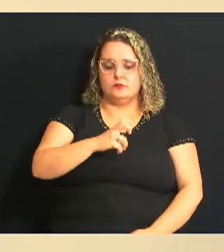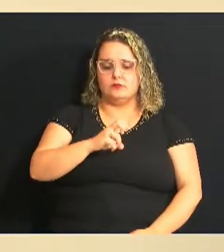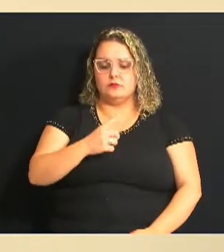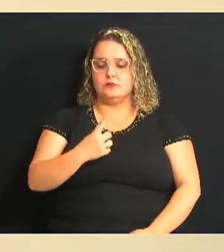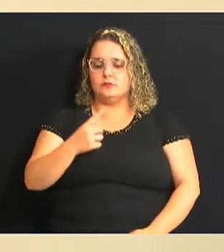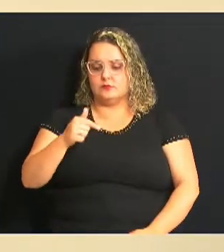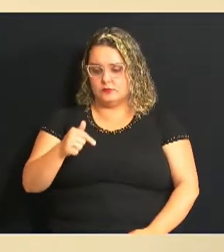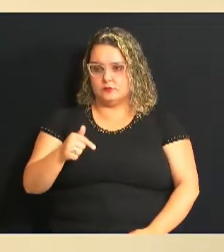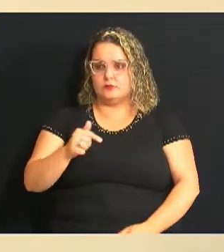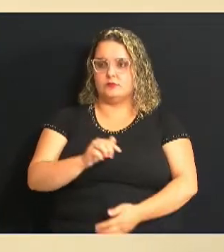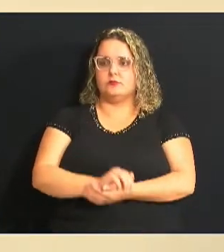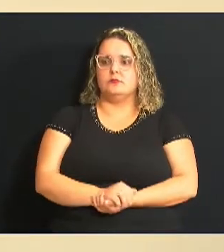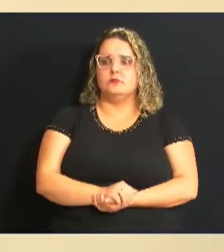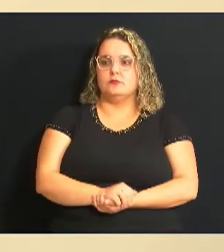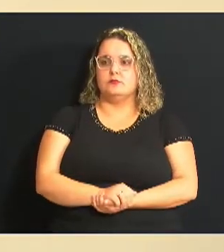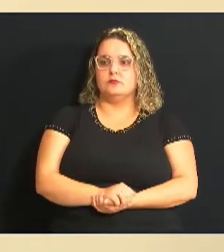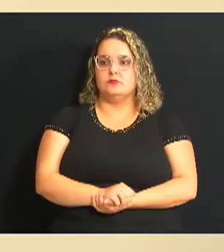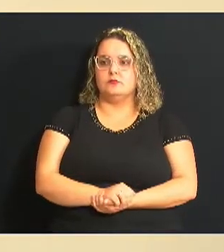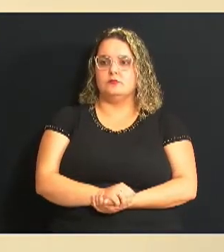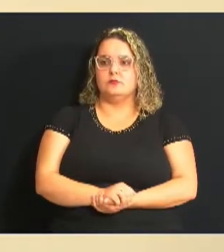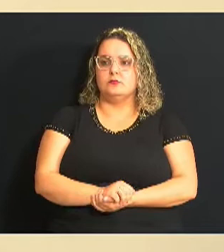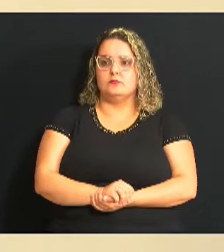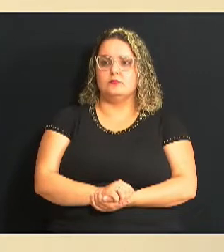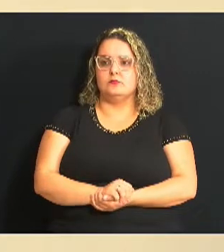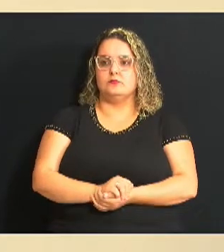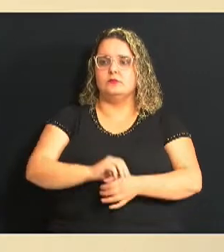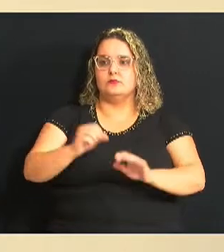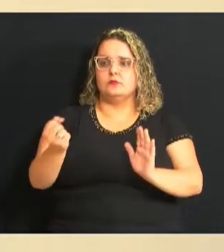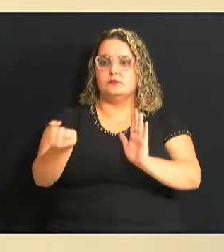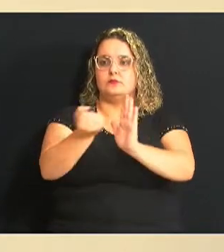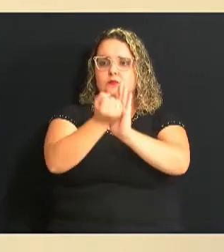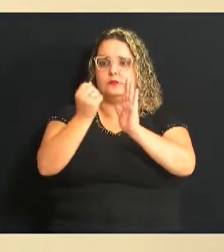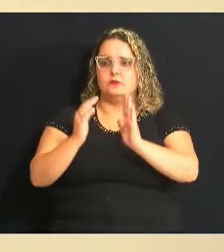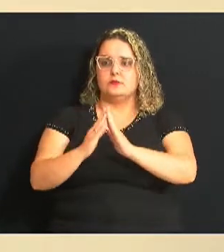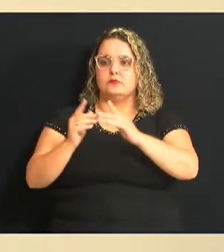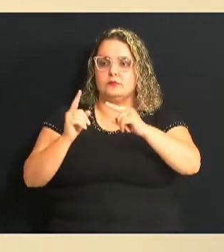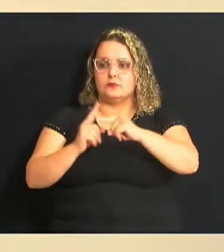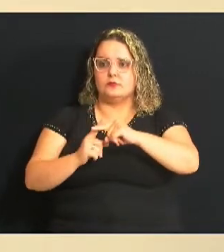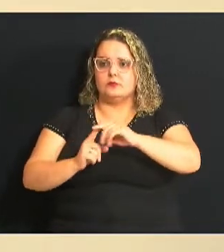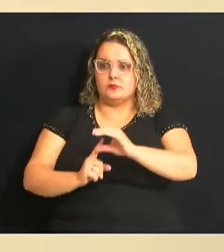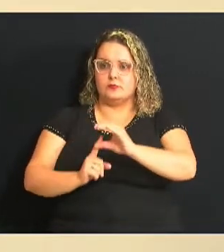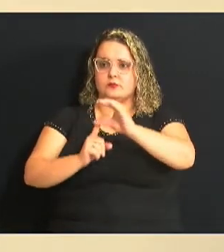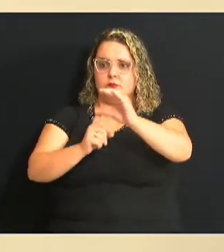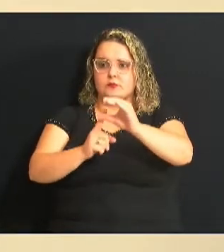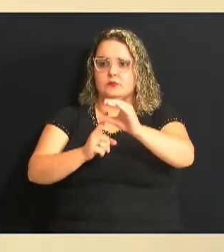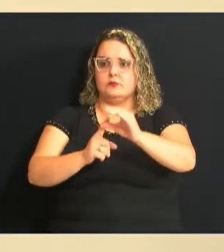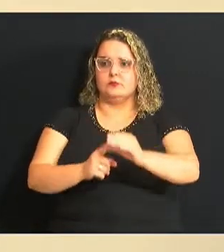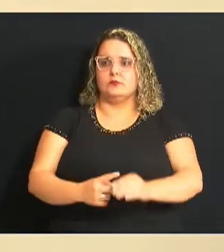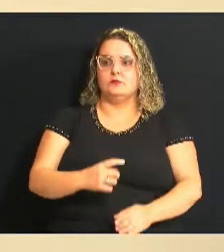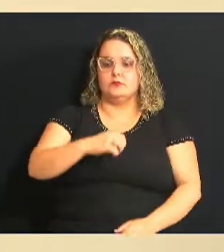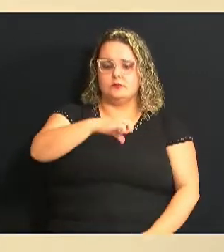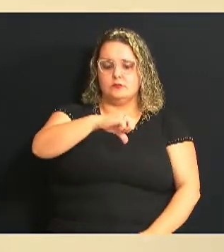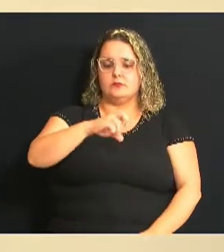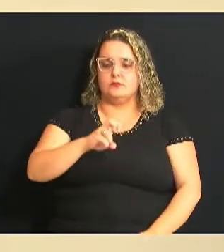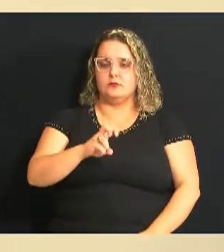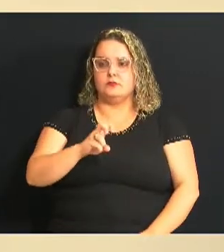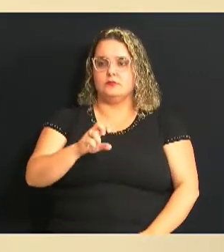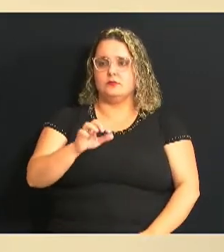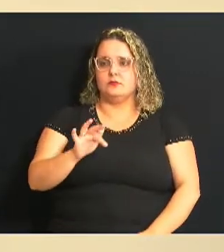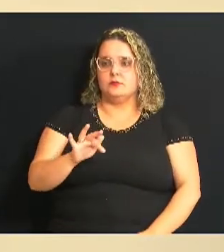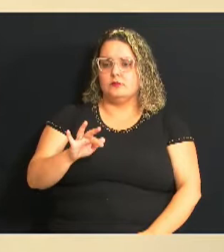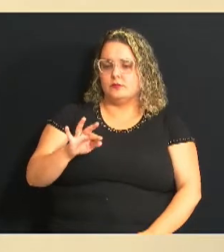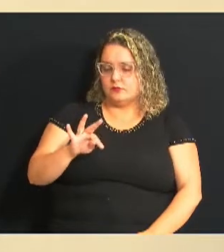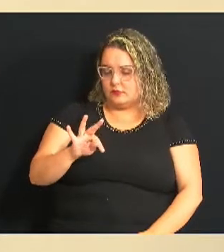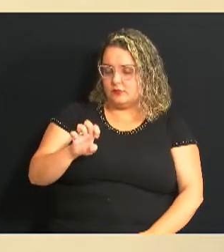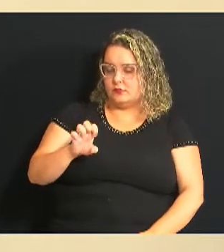1517, foi fixado na porta da Catedral de Wittenberg 95 teses que